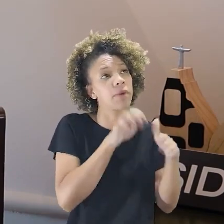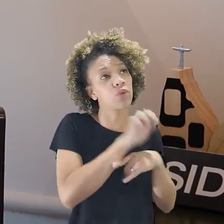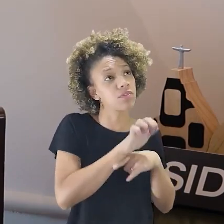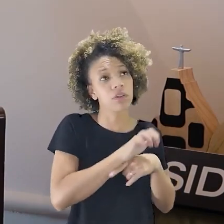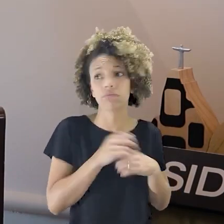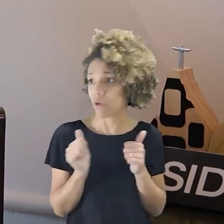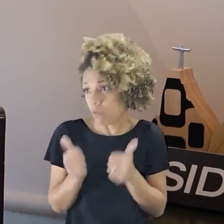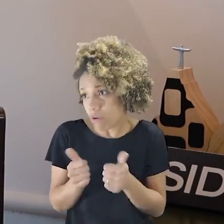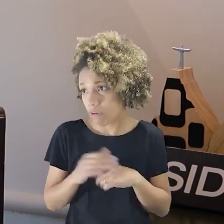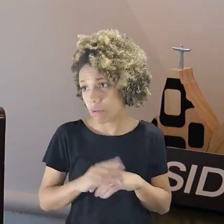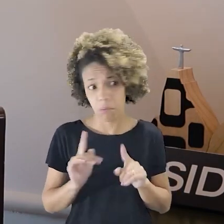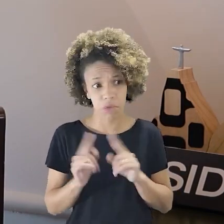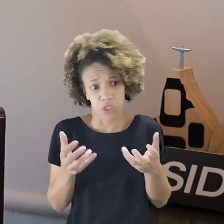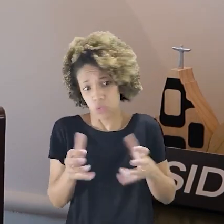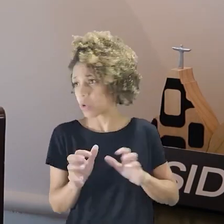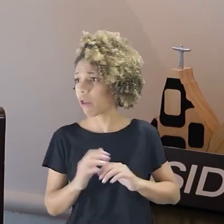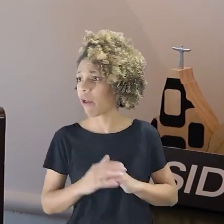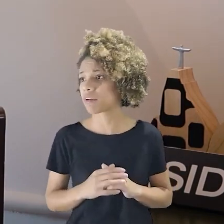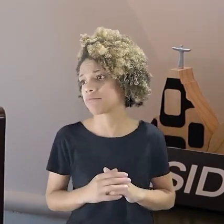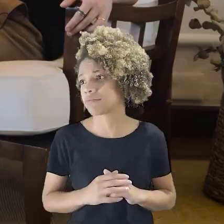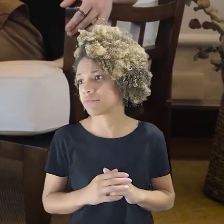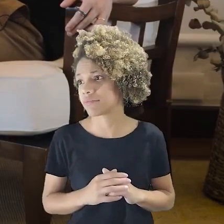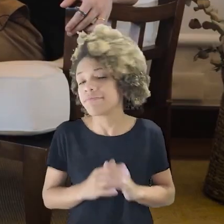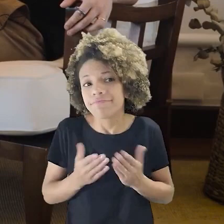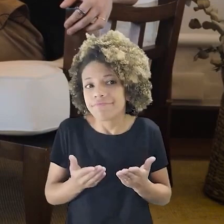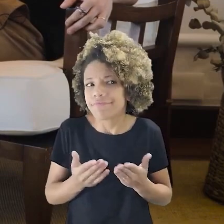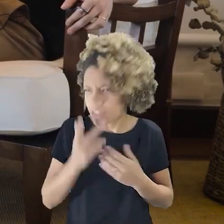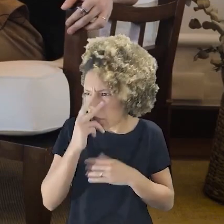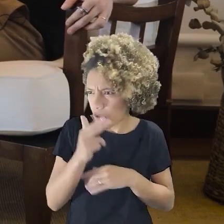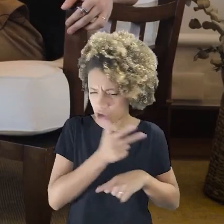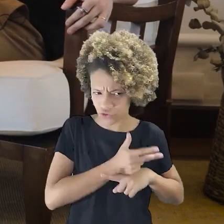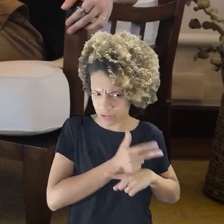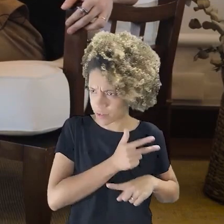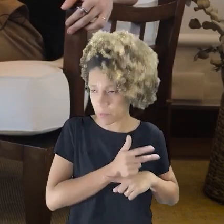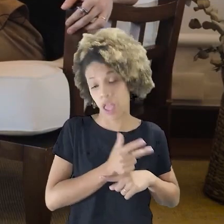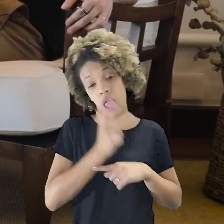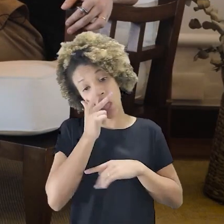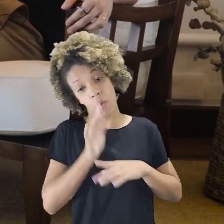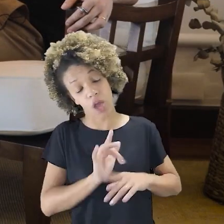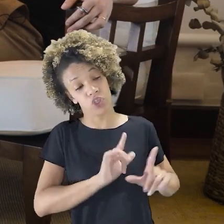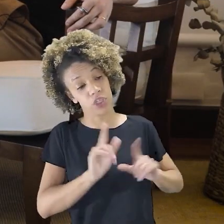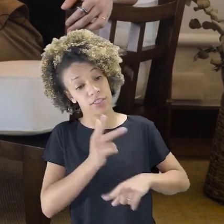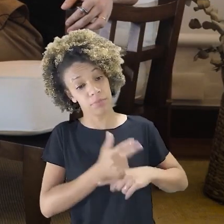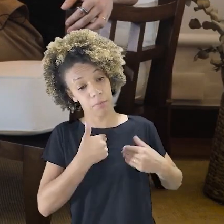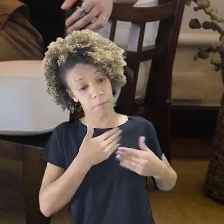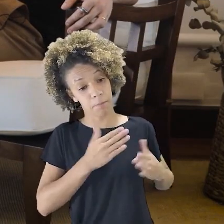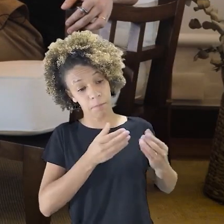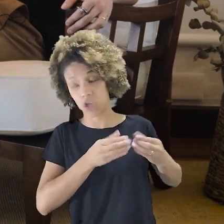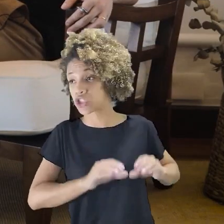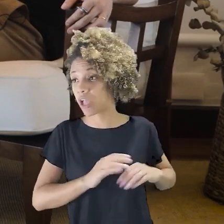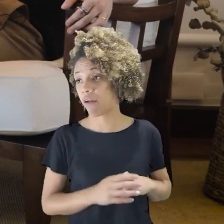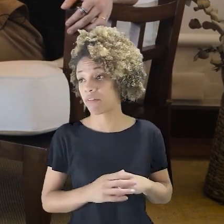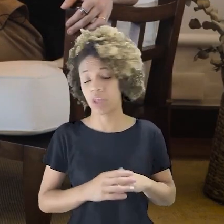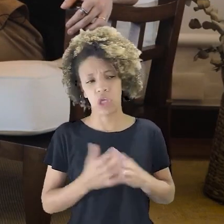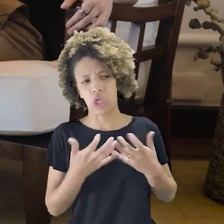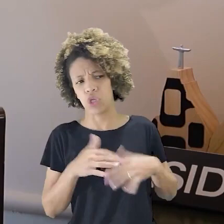Estado. Mas eu não quero entregar as imagens. Eu indenizo o Estado. Eu estou achando que essa imagem vai me prejudicar. Sim. E